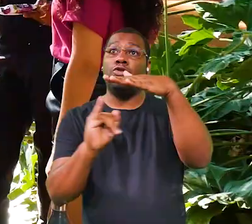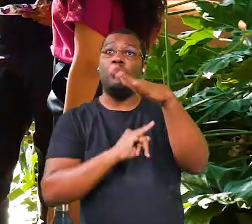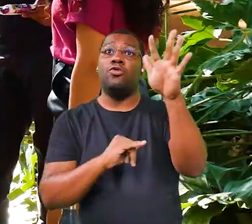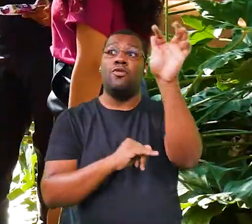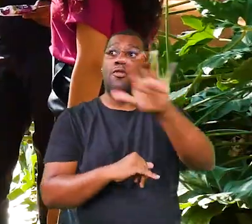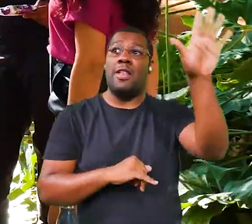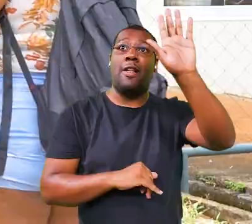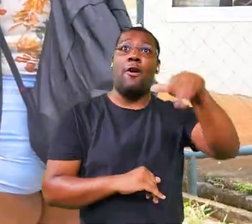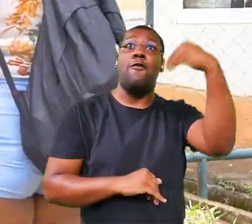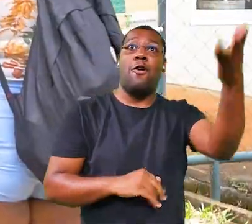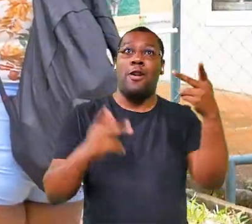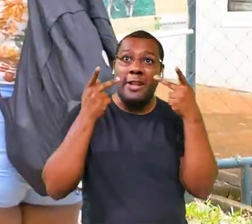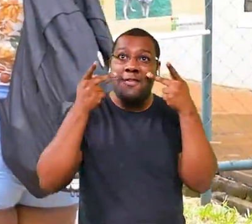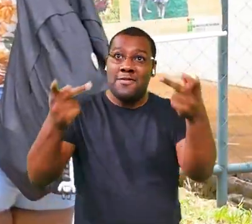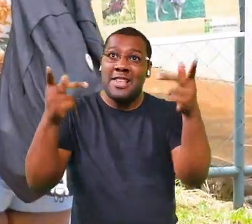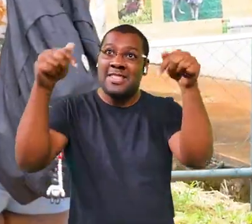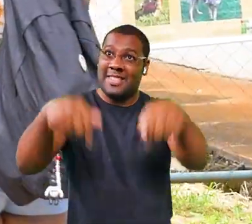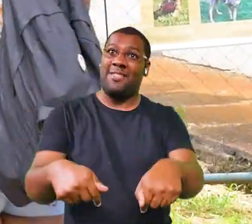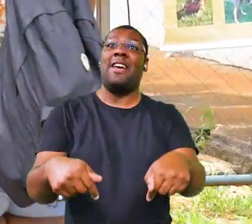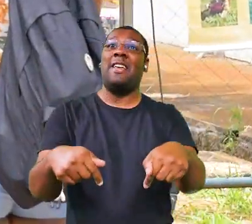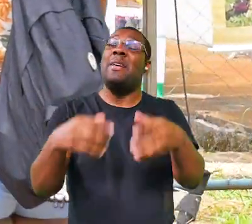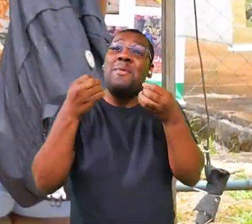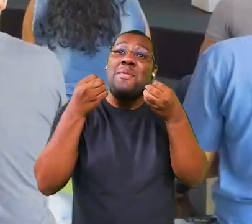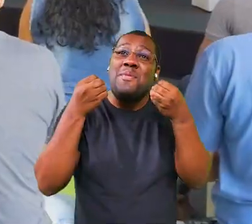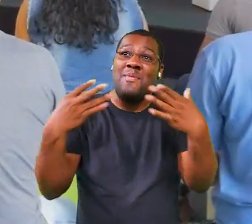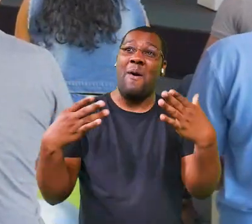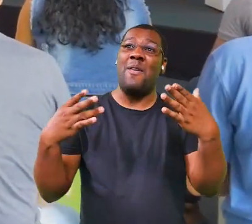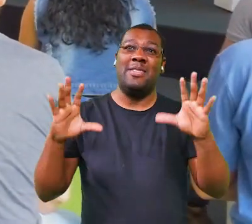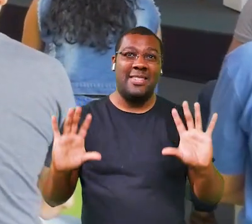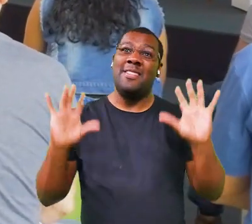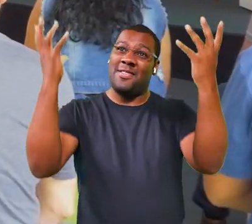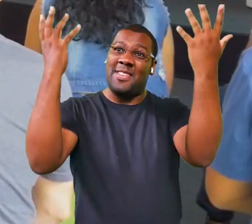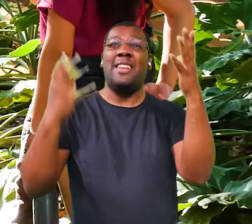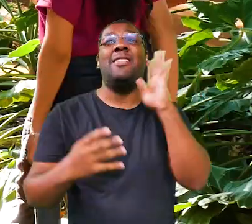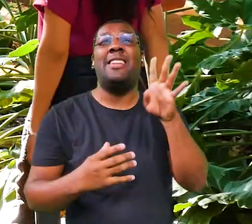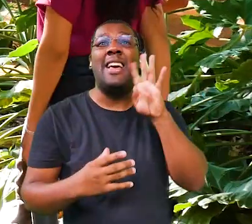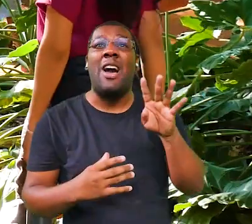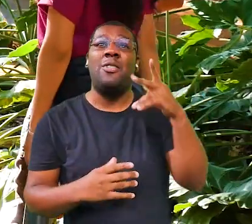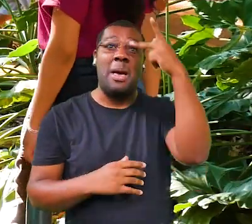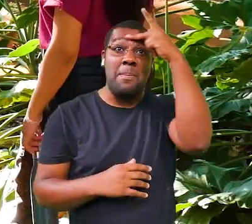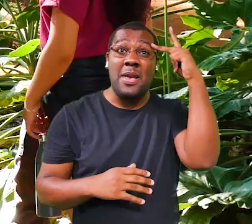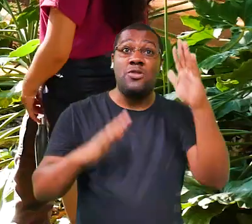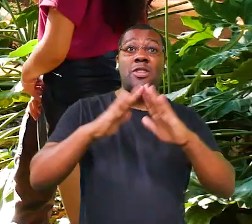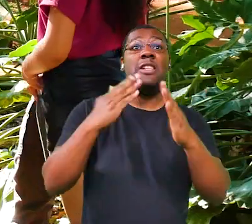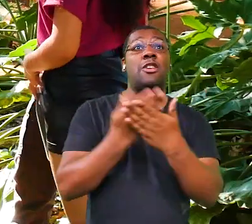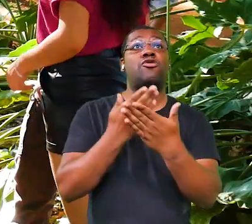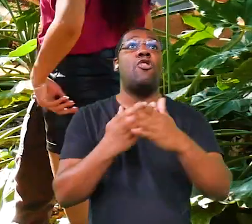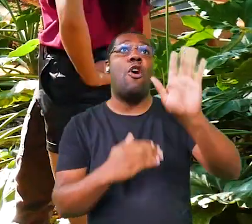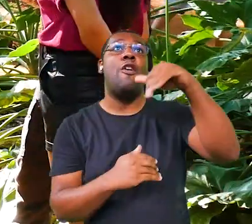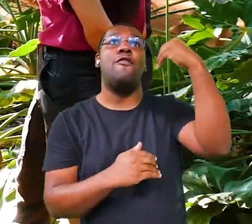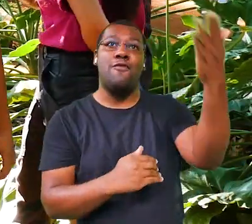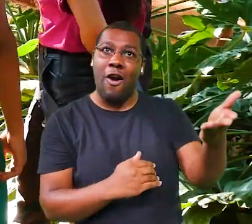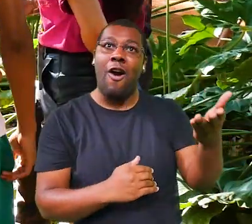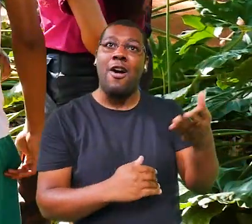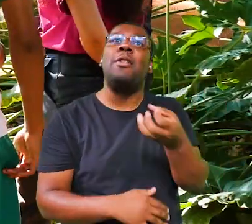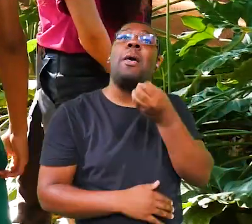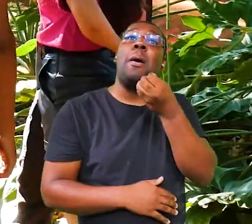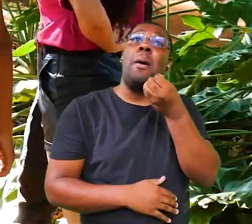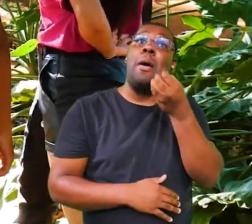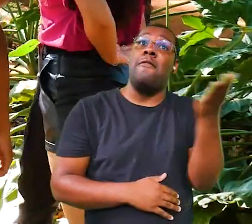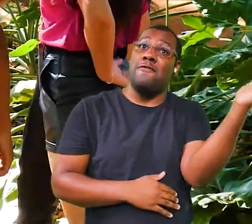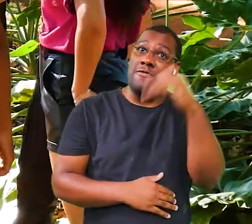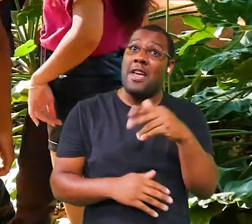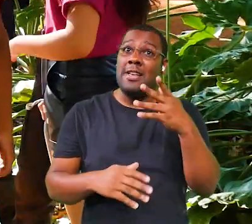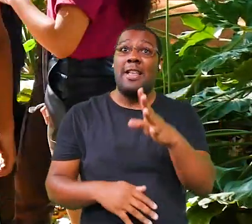vários IF de fora. Eu acho que vale a pena vir, que é um evento bem legal. Quem de outras escolas, quem é de fora, vale a